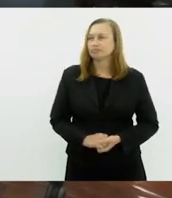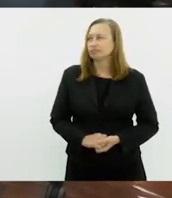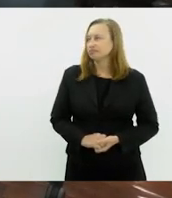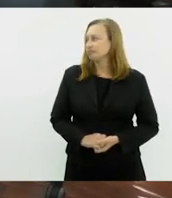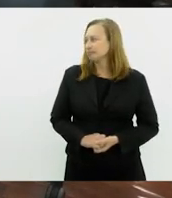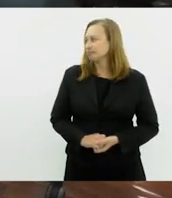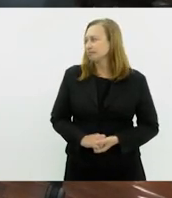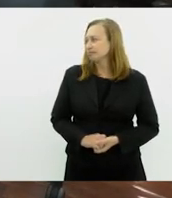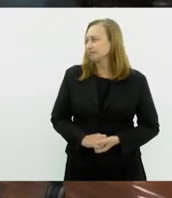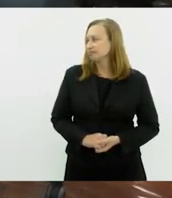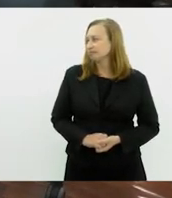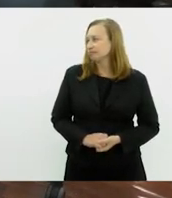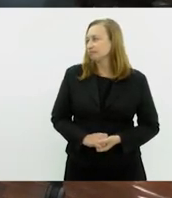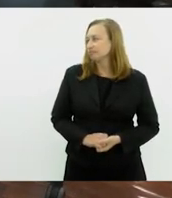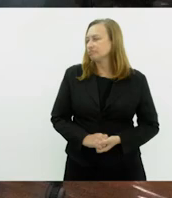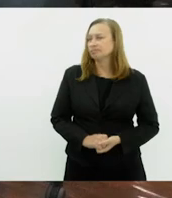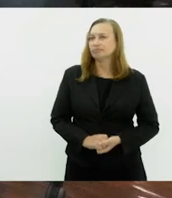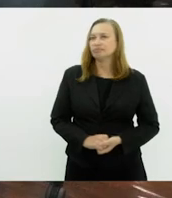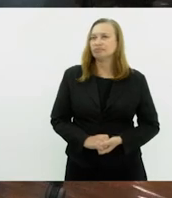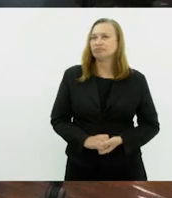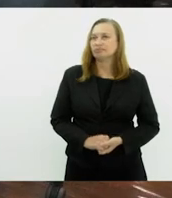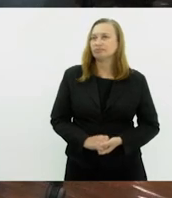mal aí